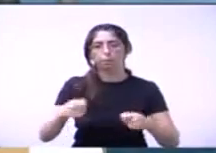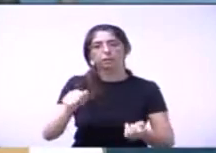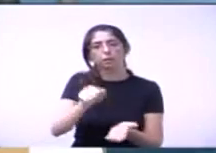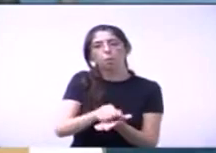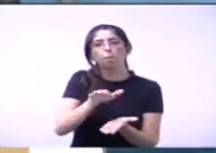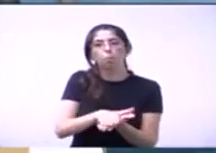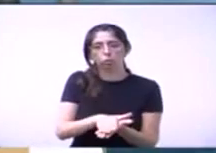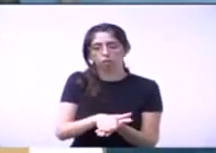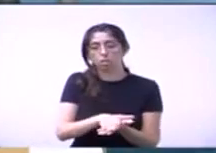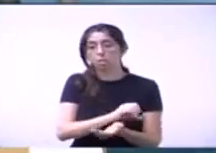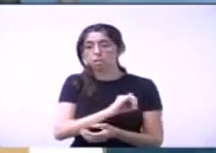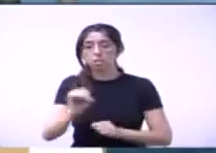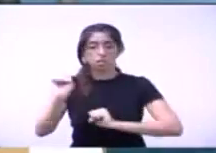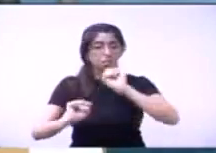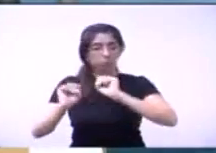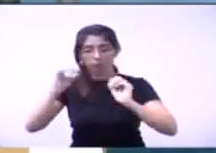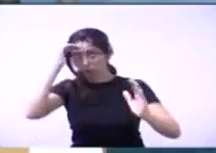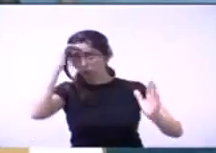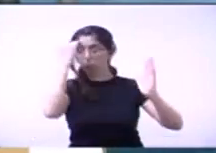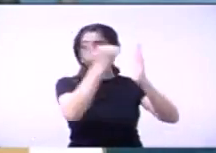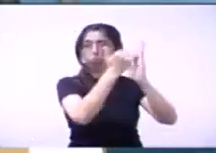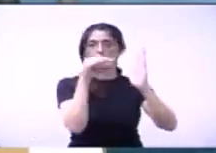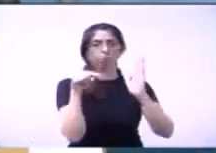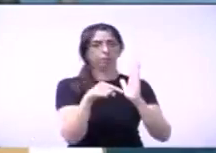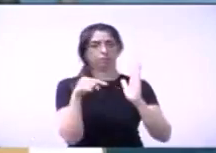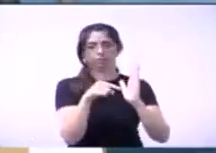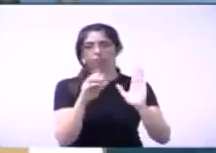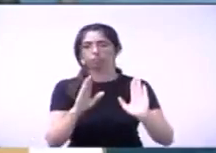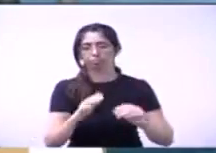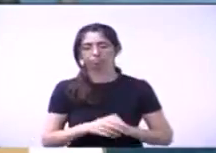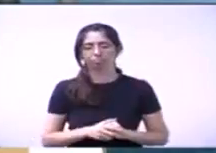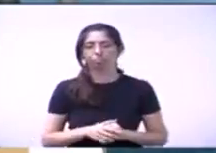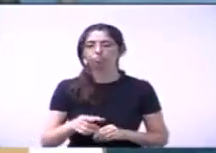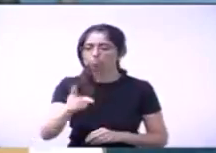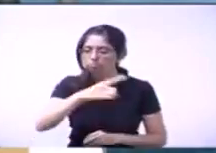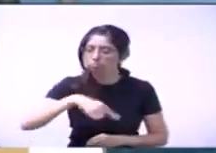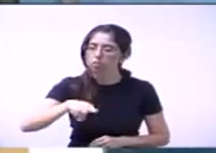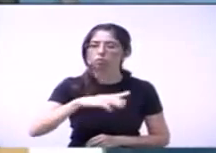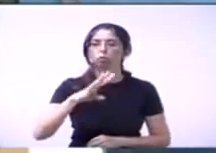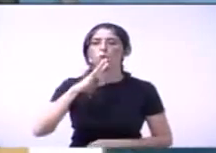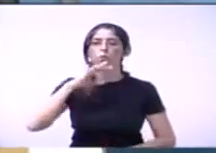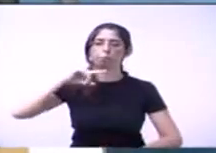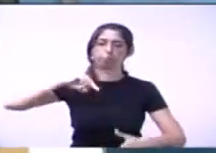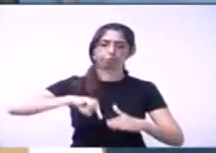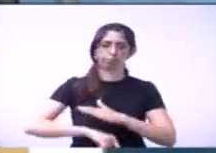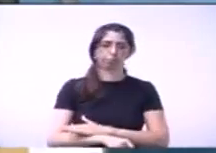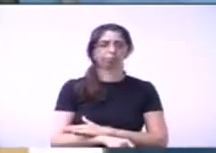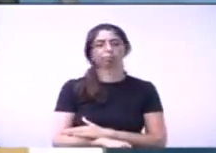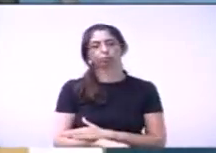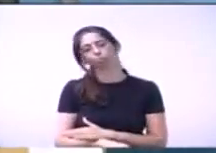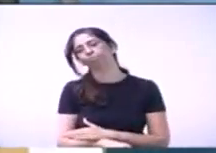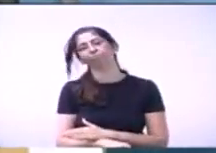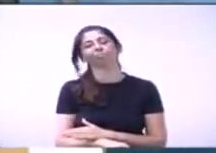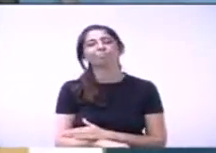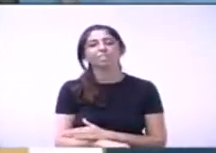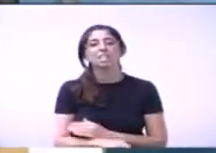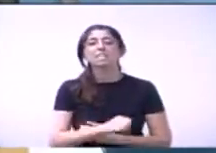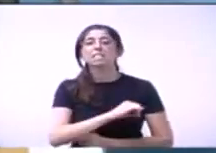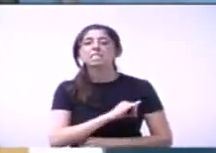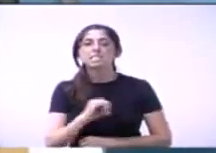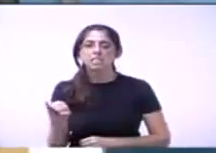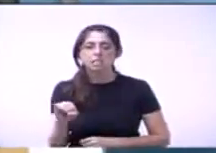trabalhadores, tenho certeza que vocês saíram de outras empresas e sabem muito bem que toda vez que vocês têm que fazer uma